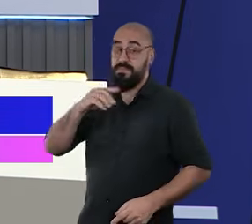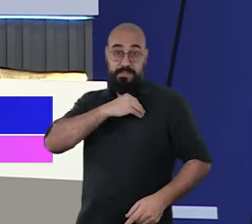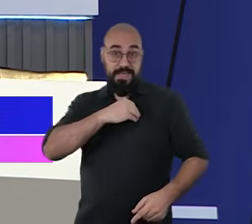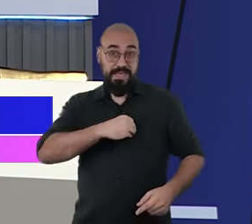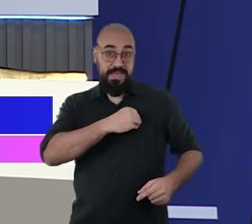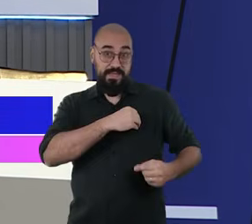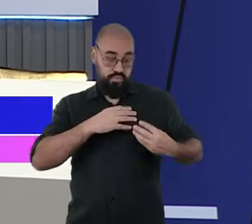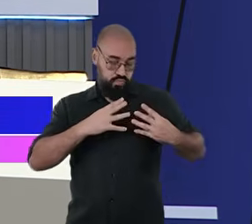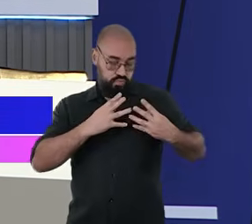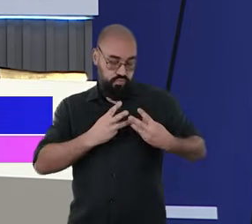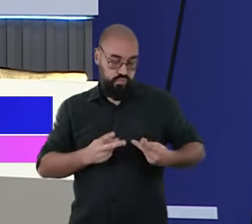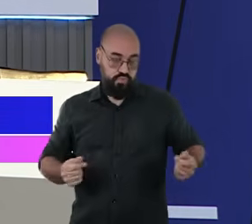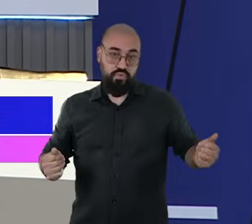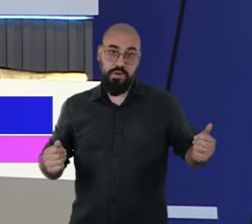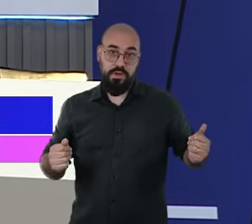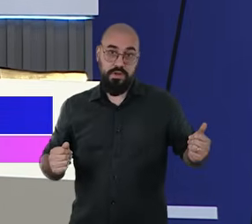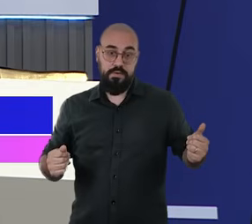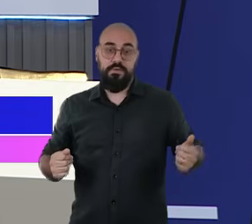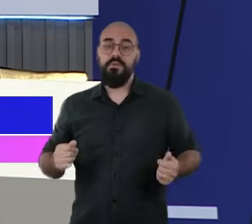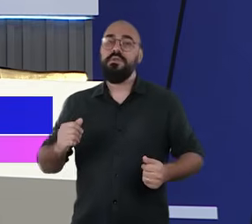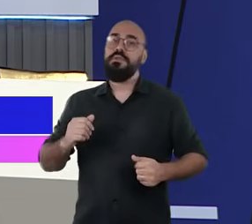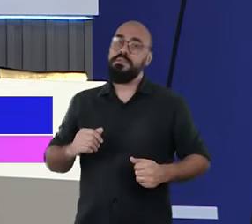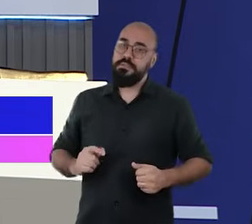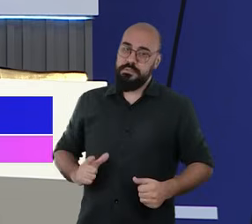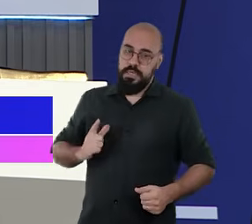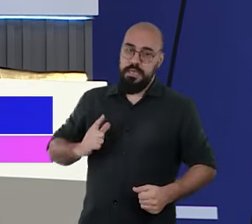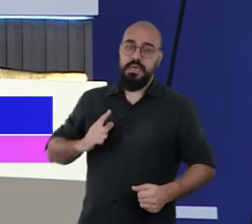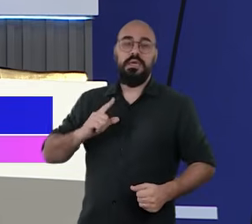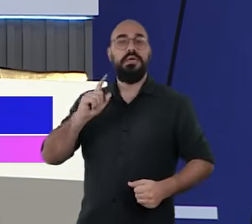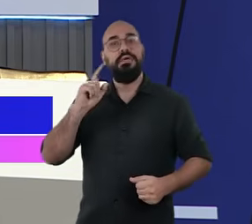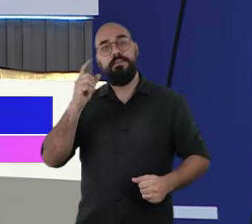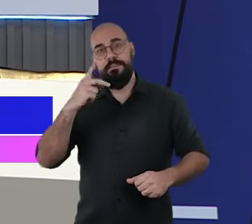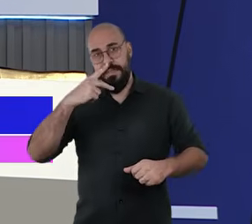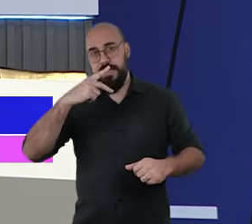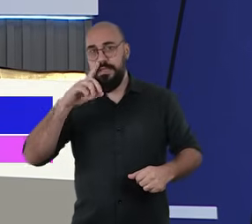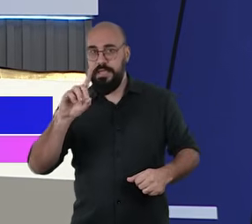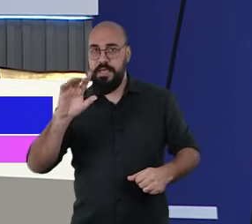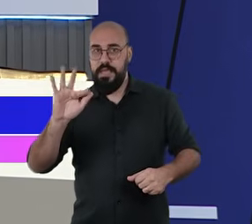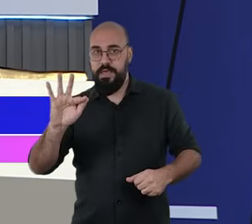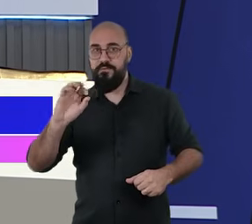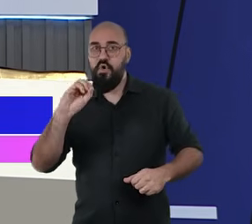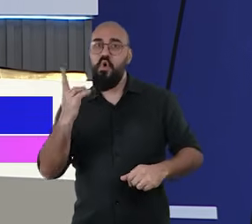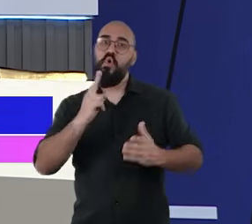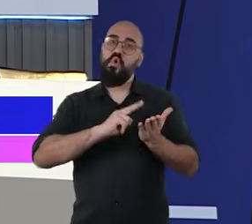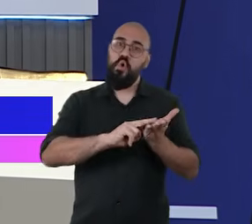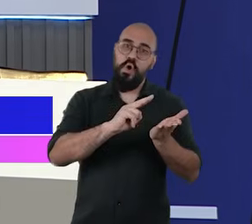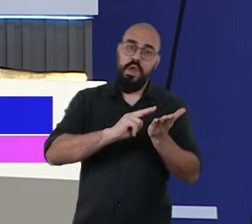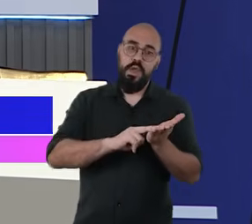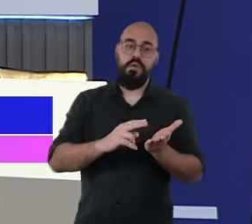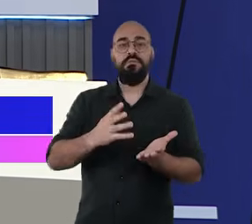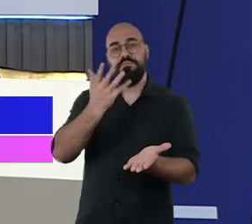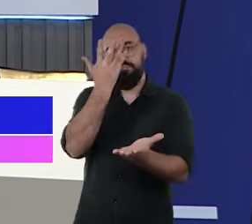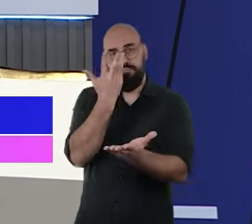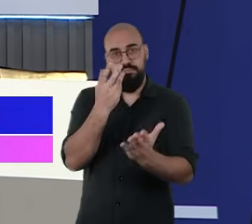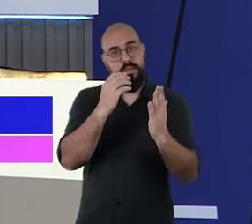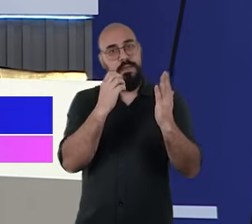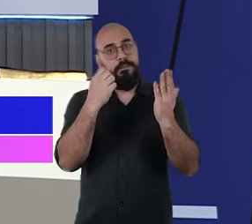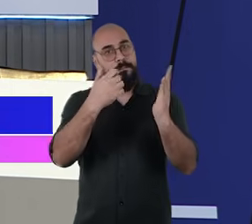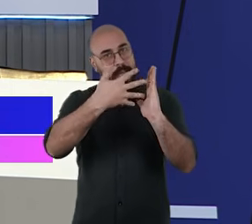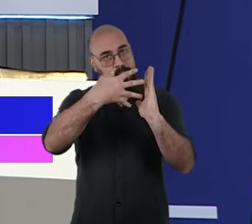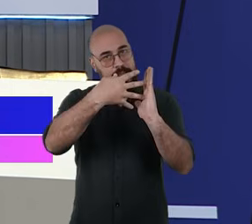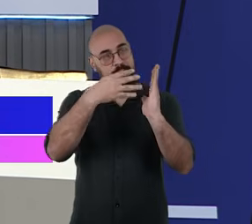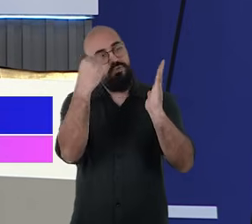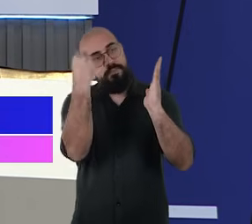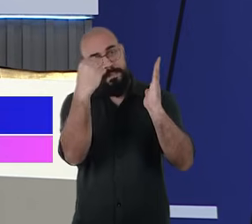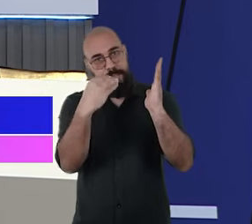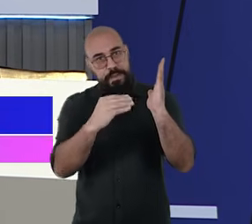pecado. Você escolhe o estudo, então tem as duas opções, PDF ou correio, digamos que você queira pelo correio, clica aqui, faz o seu cadastro, e nós